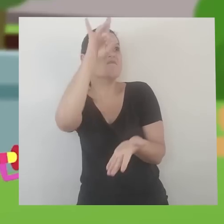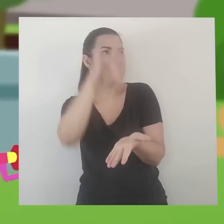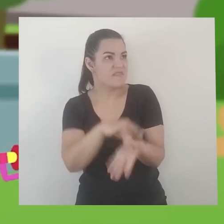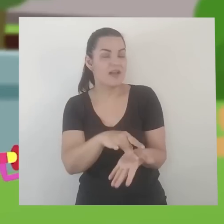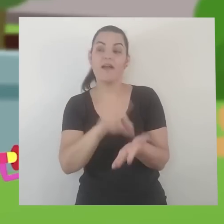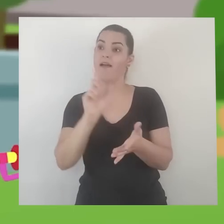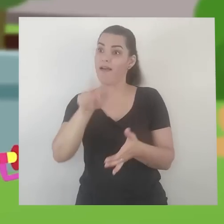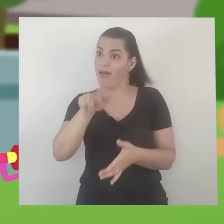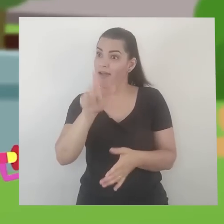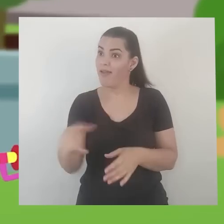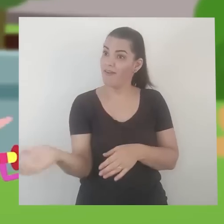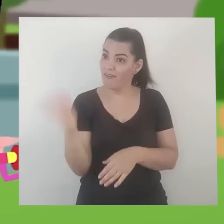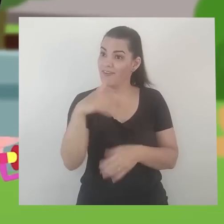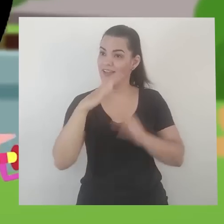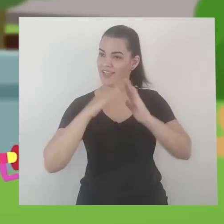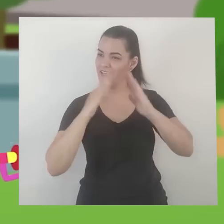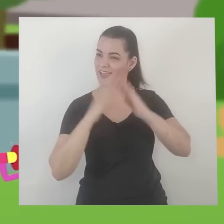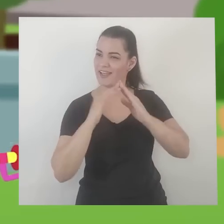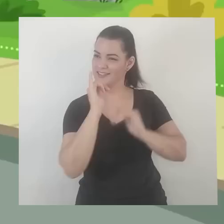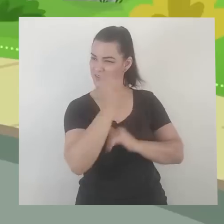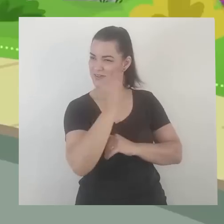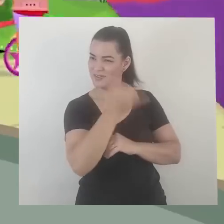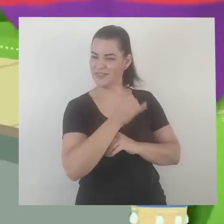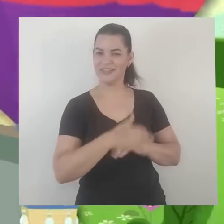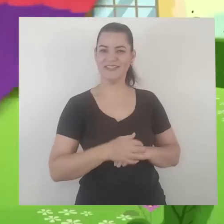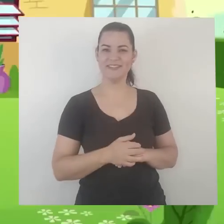Júpiter! Vamos pra casa contar pra ele.